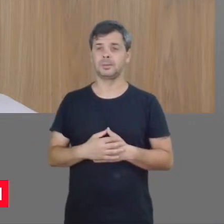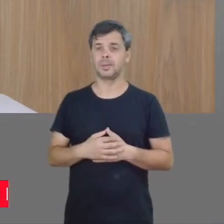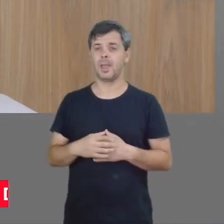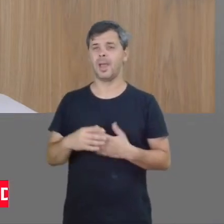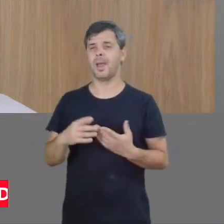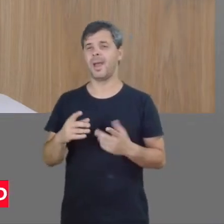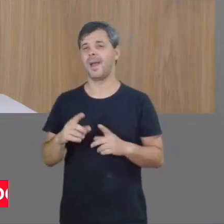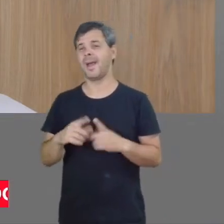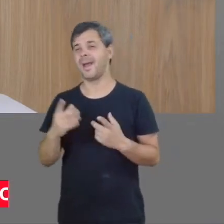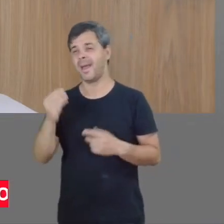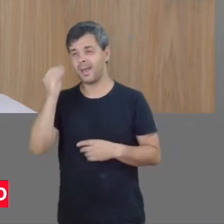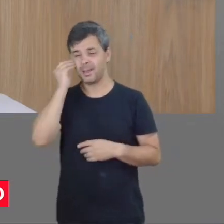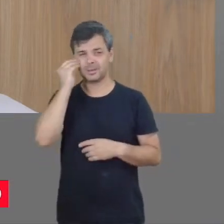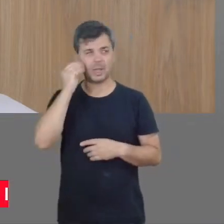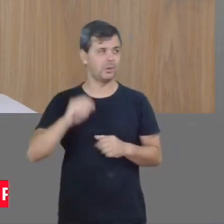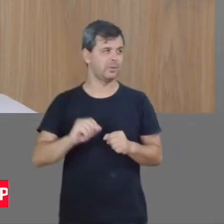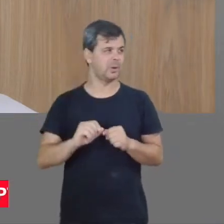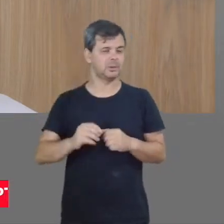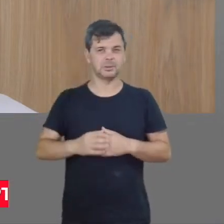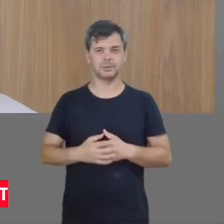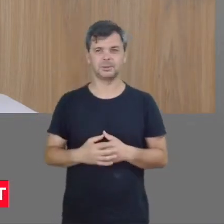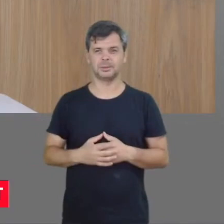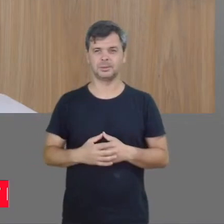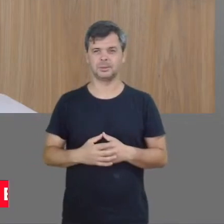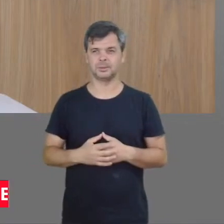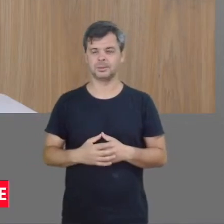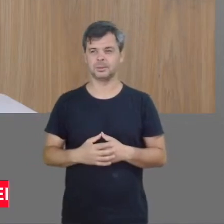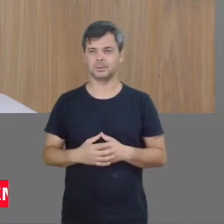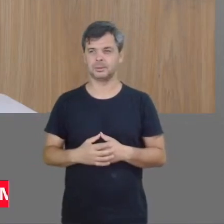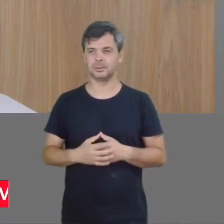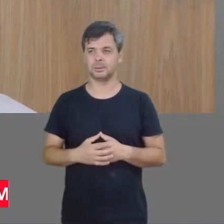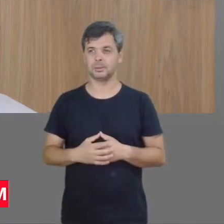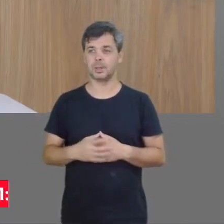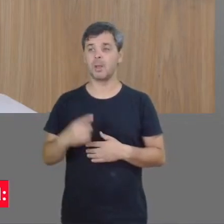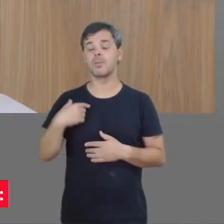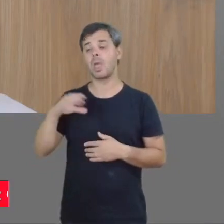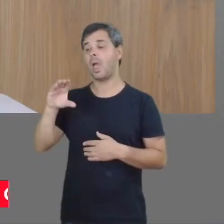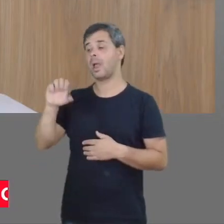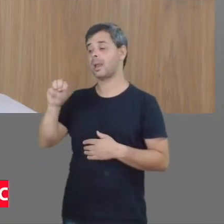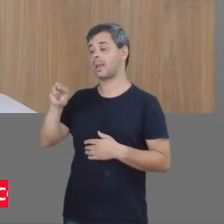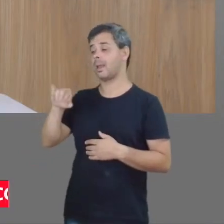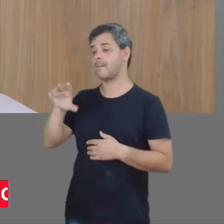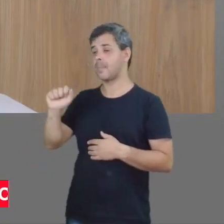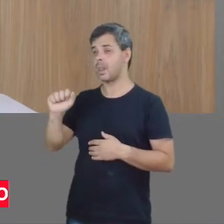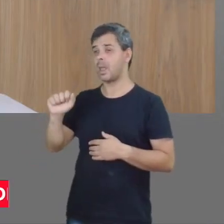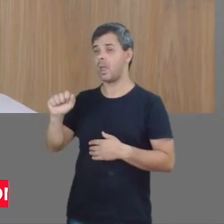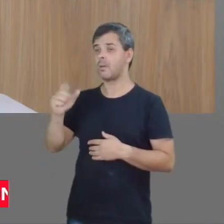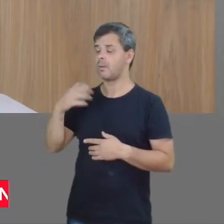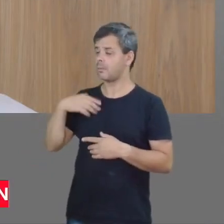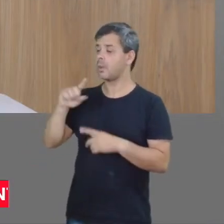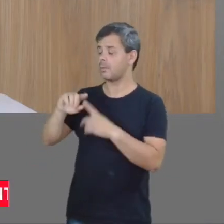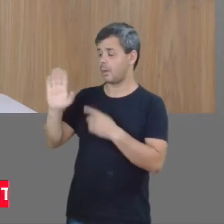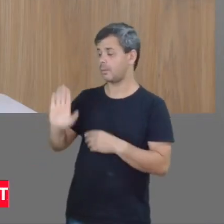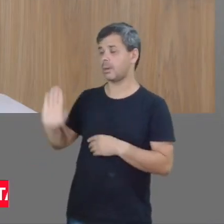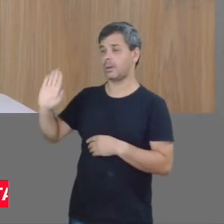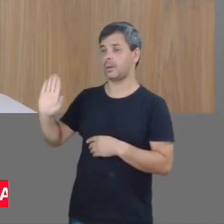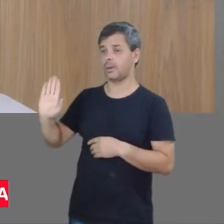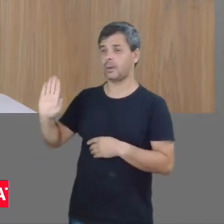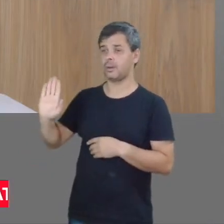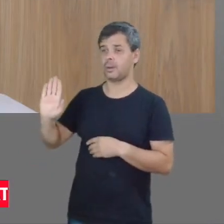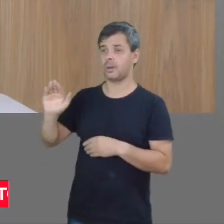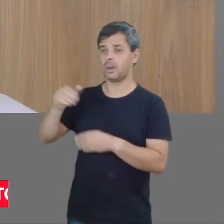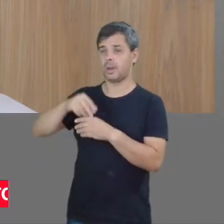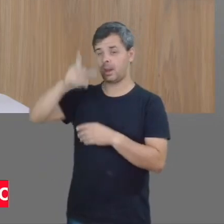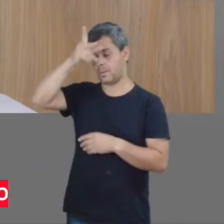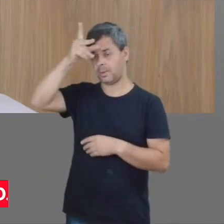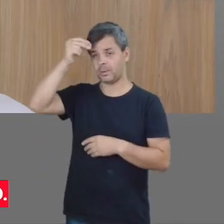Amanda, que eu tô com Camila na cabeça, gente. Deve ser a Camila Moreno, que vocês estavam lançando pré-candidatura